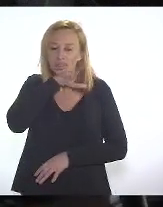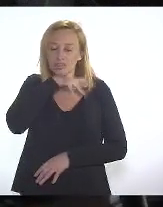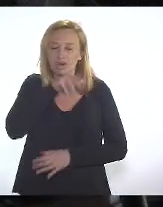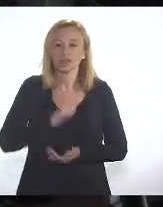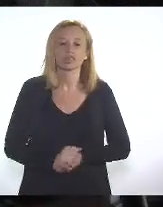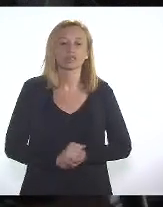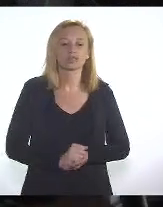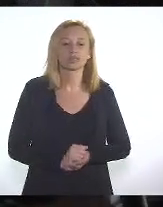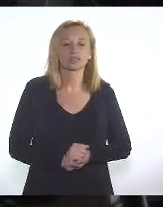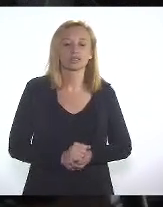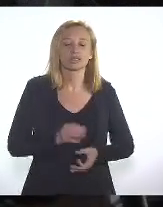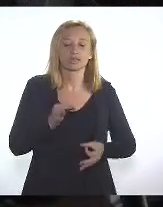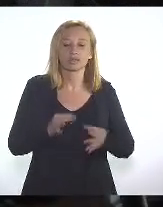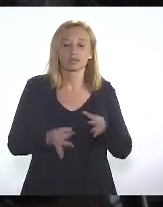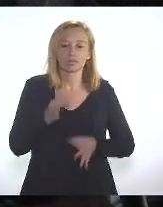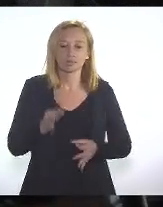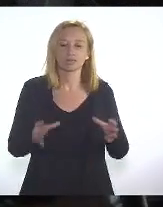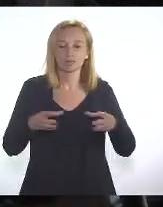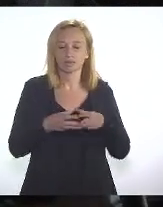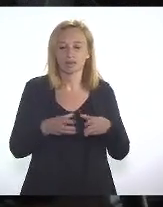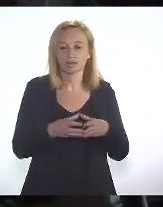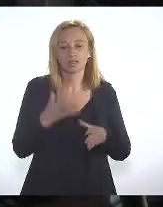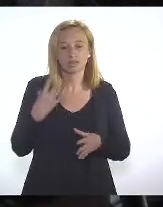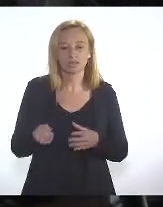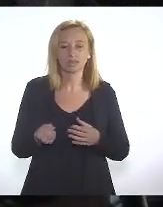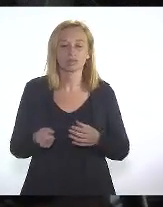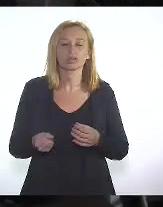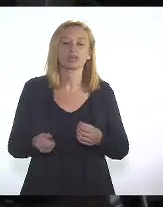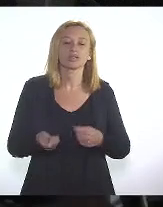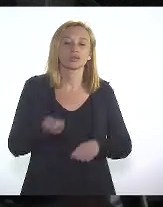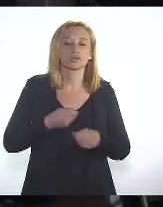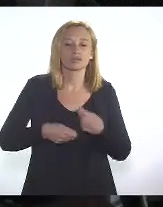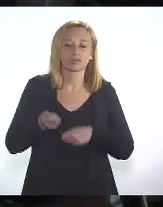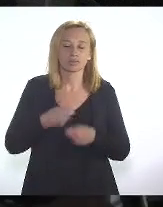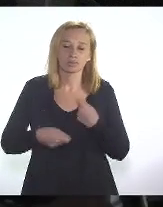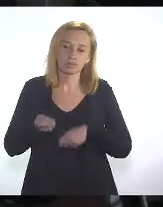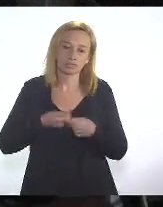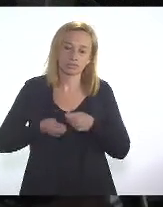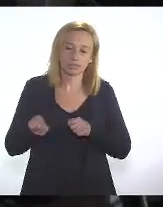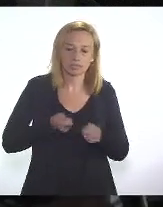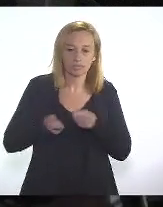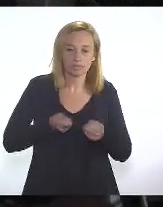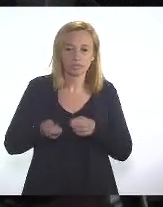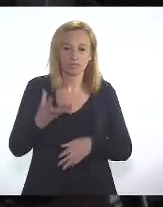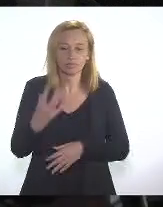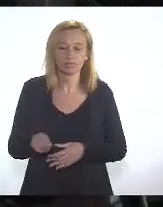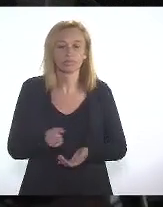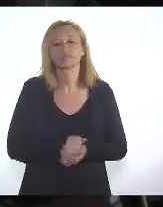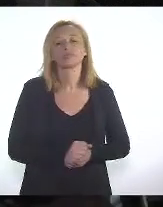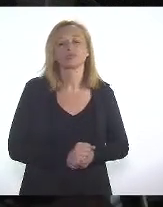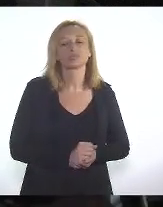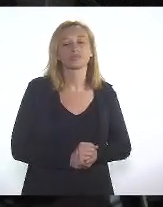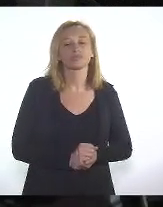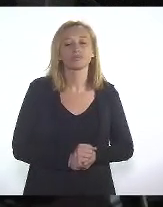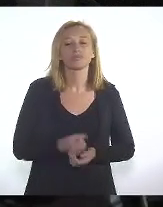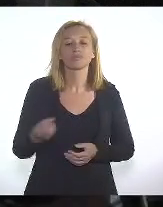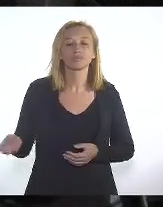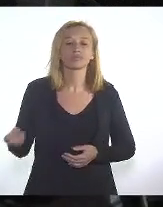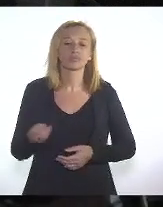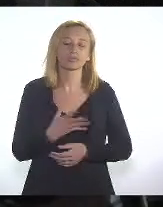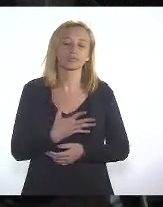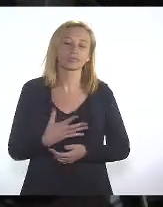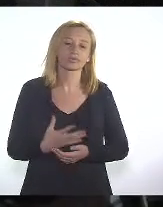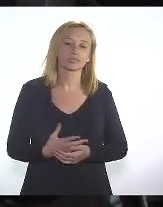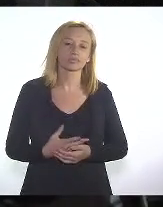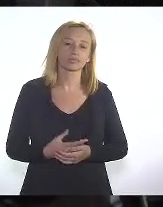Comissão de Constituição e Justiça pela constitucionalidade, defesa do meio ambiente, favorável. De orçamento, finanças, fiscalização financeira e controle, favorável. Novos